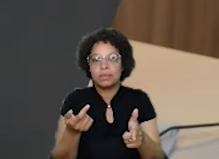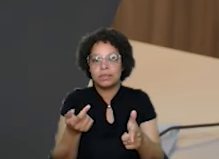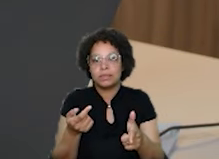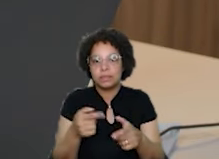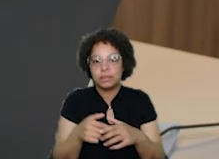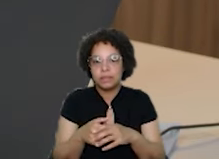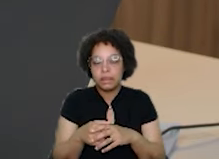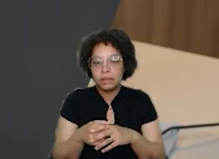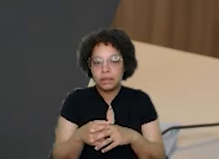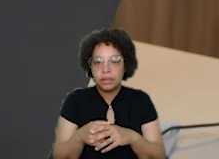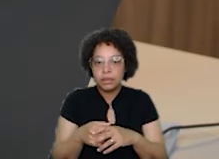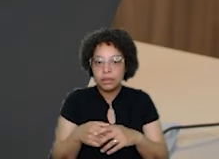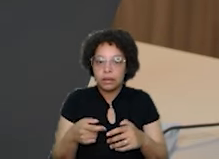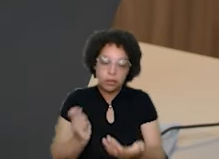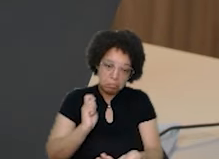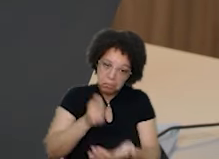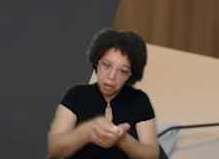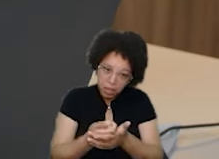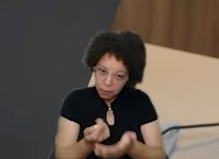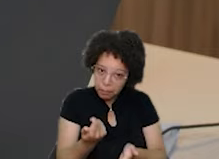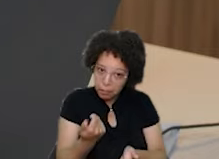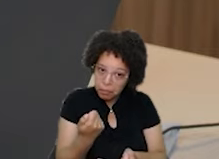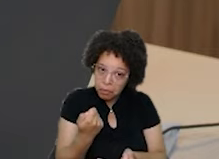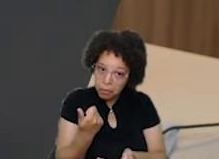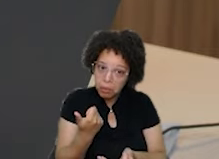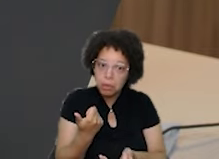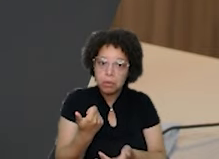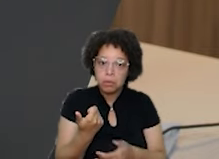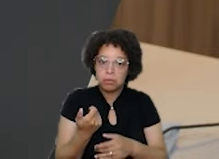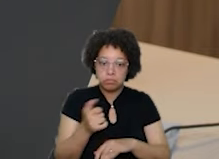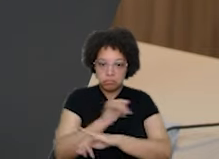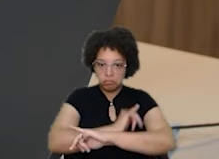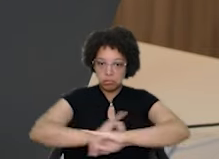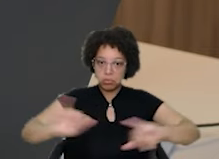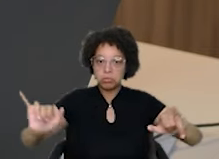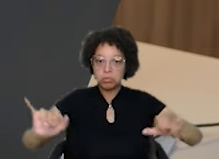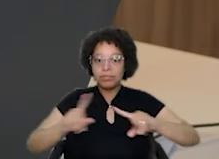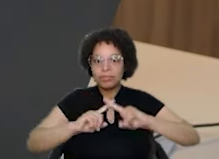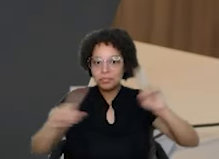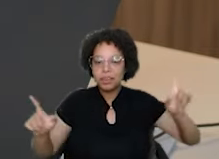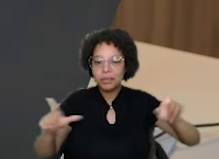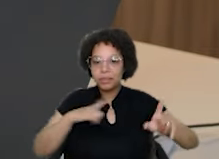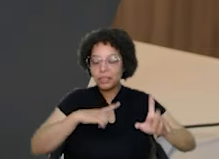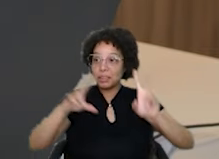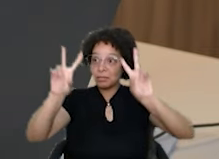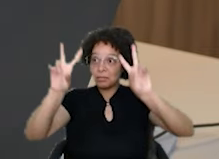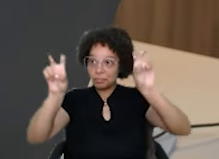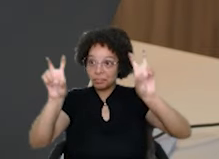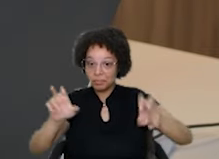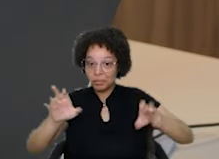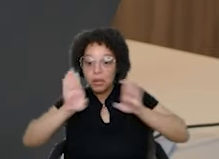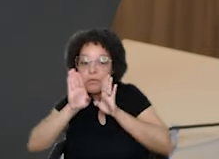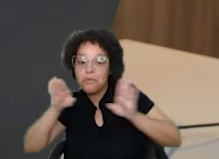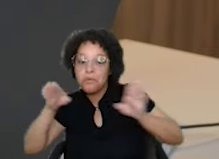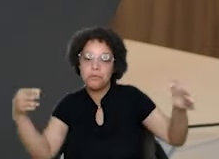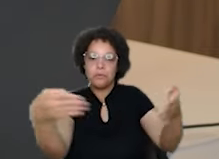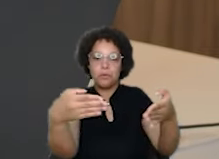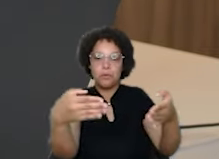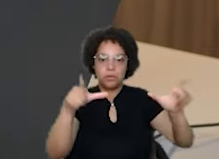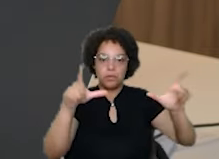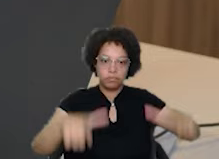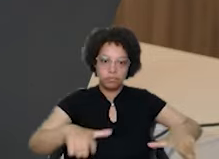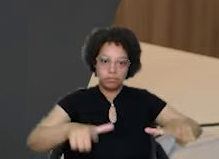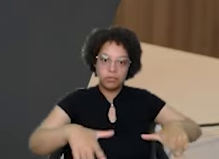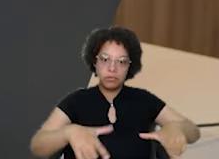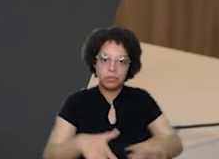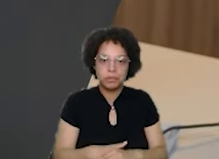né Você vai gastar um pouquinho né para fazer esse anúncio mas você vai usar os filtros daquela ferramenta para que aquela rede